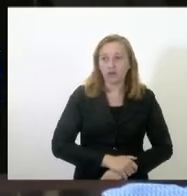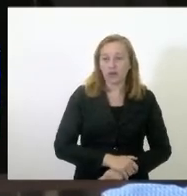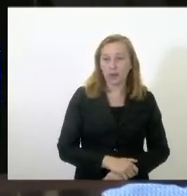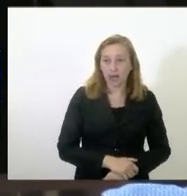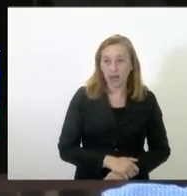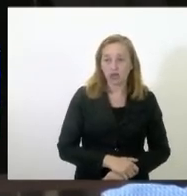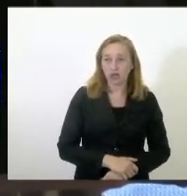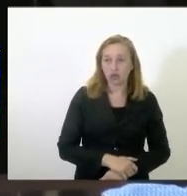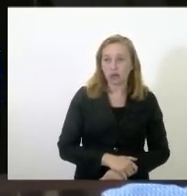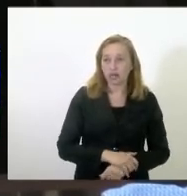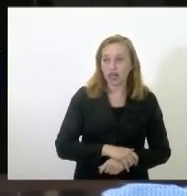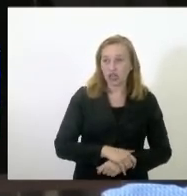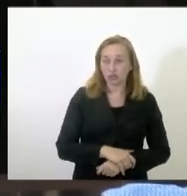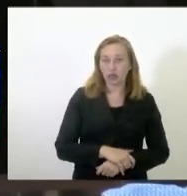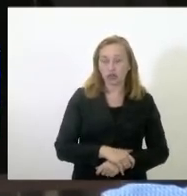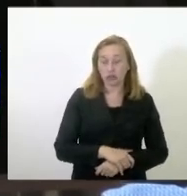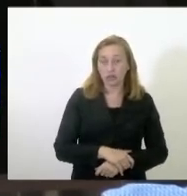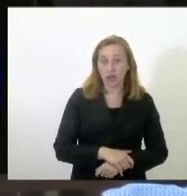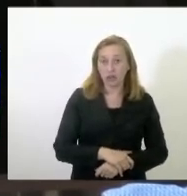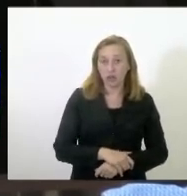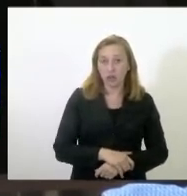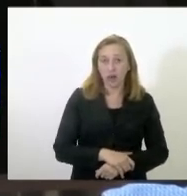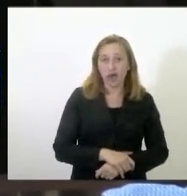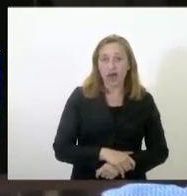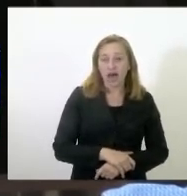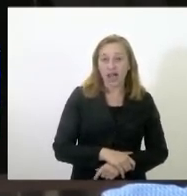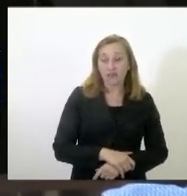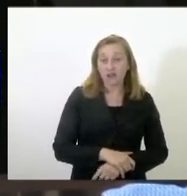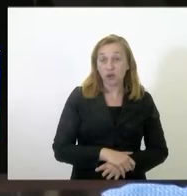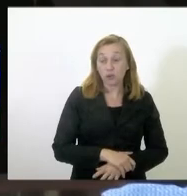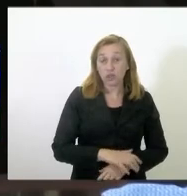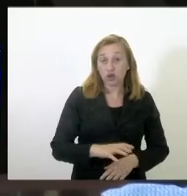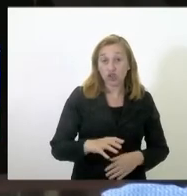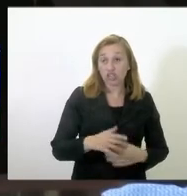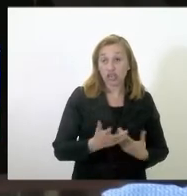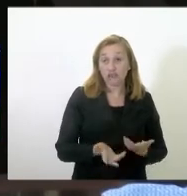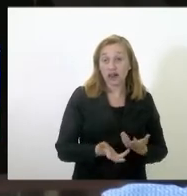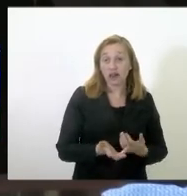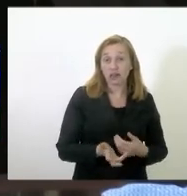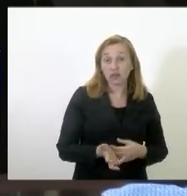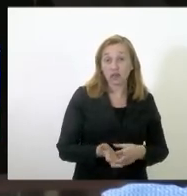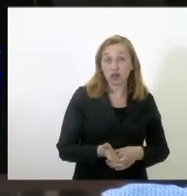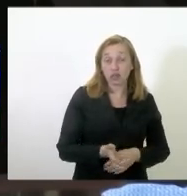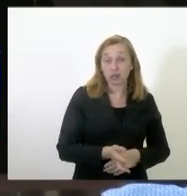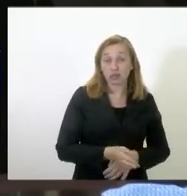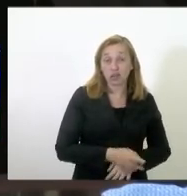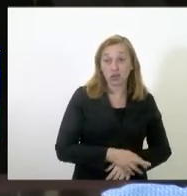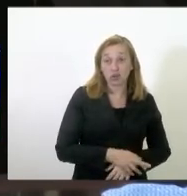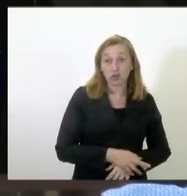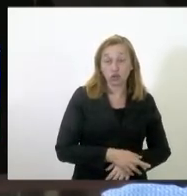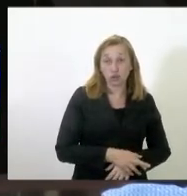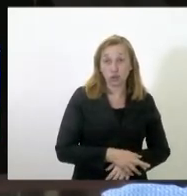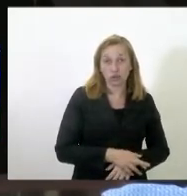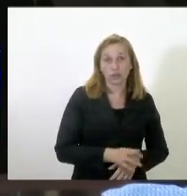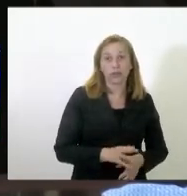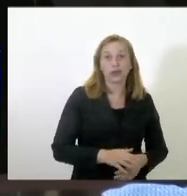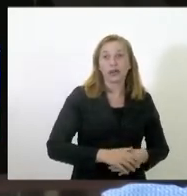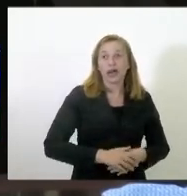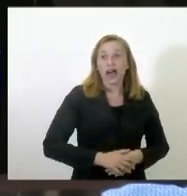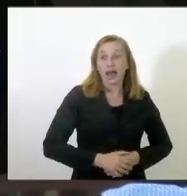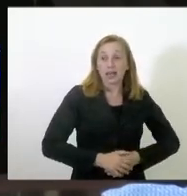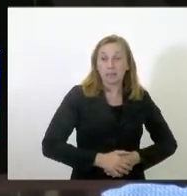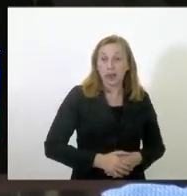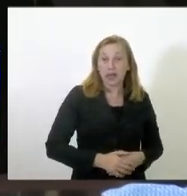Como não existe um plano estratégico de desenvolvimento econômico e social para o Brasil. Aí nós